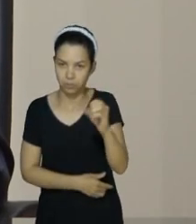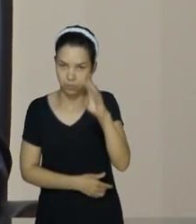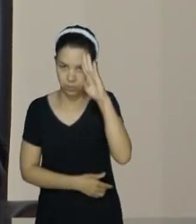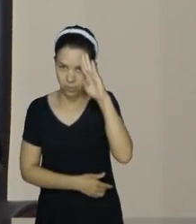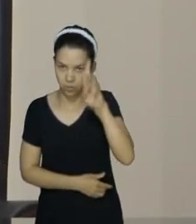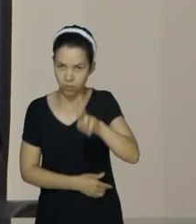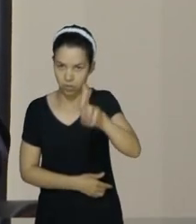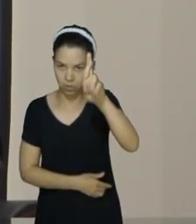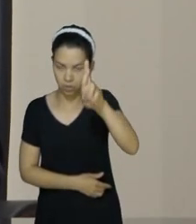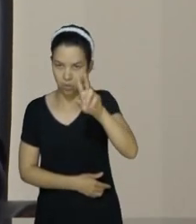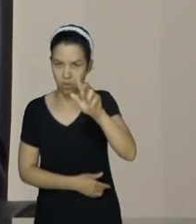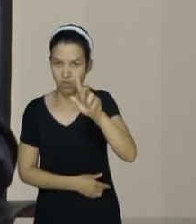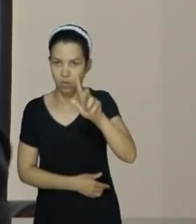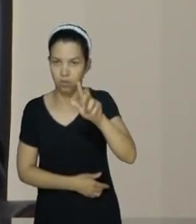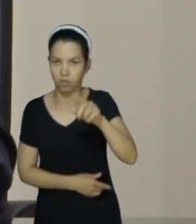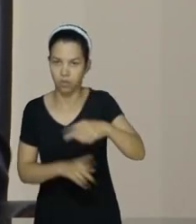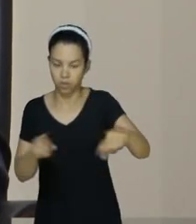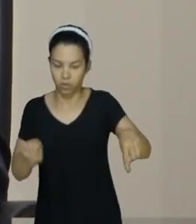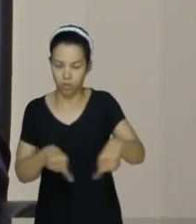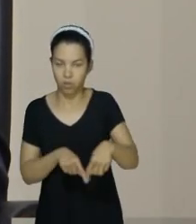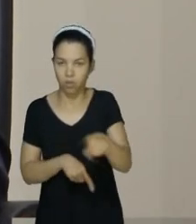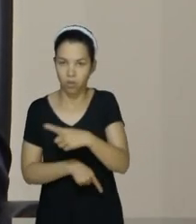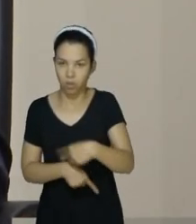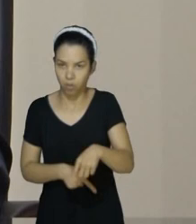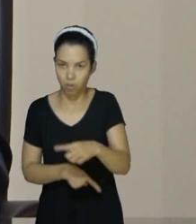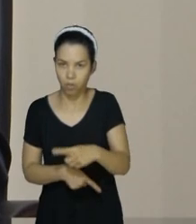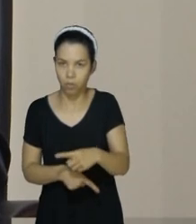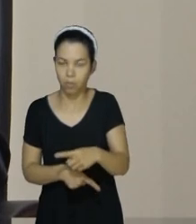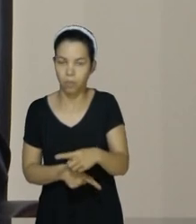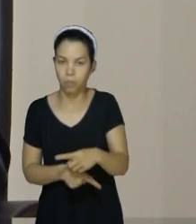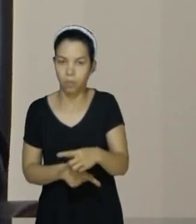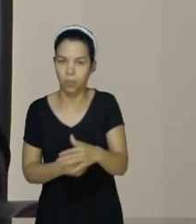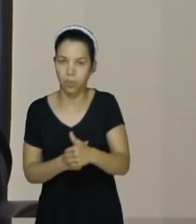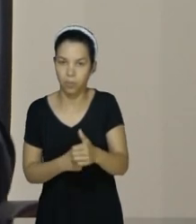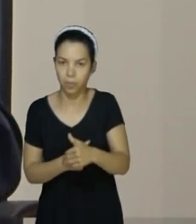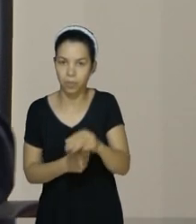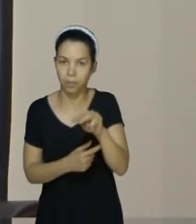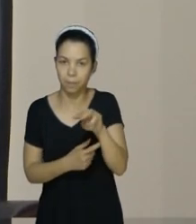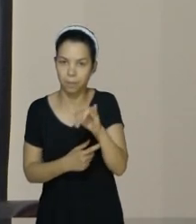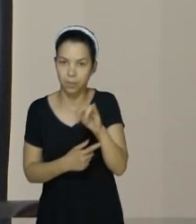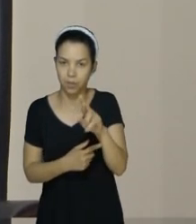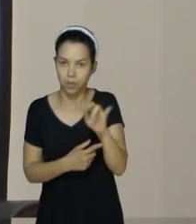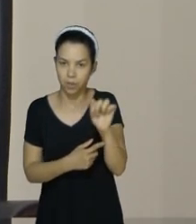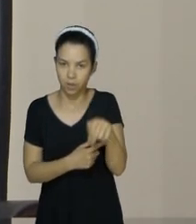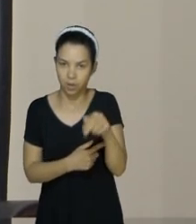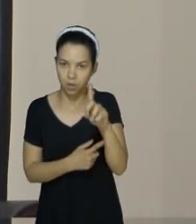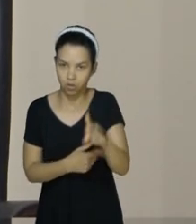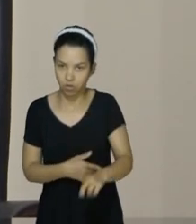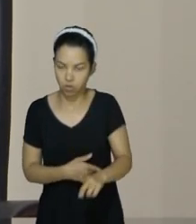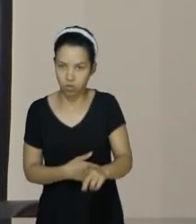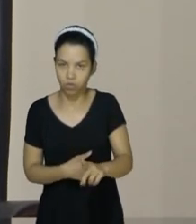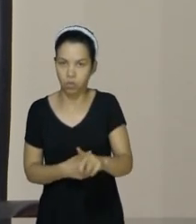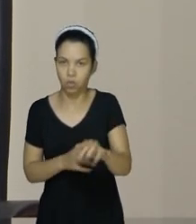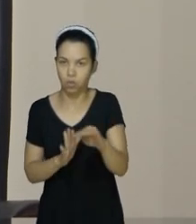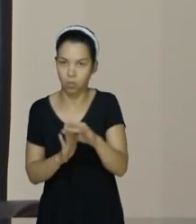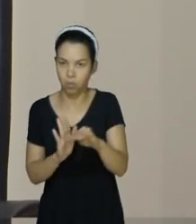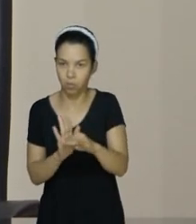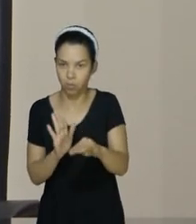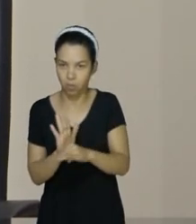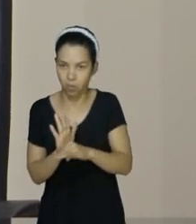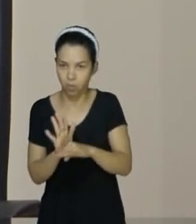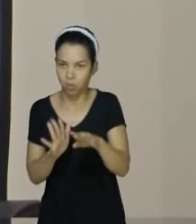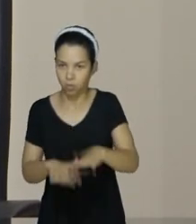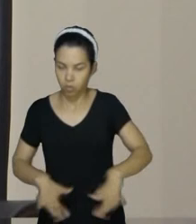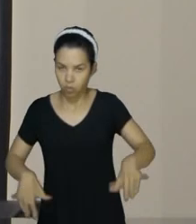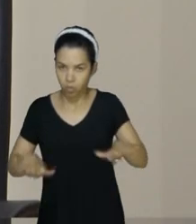fazer um cumprimento, que vocês me permitam cumprimentar a Miriam, que é a diretora desse programa, em nome dela, todos